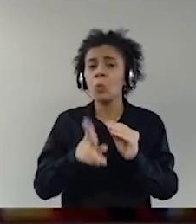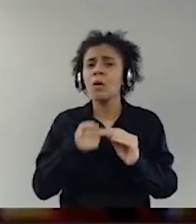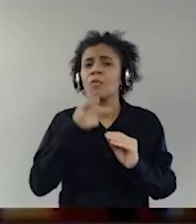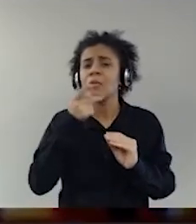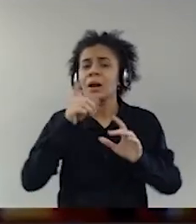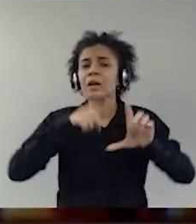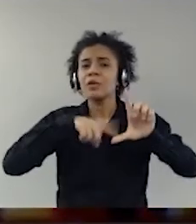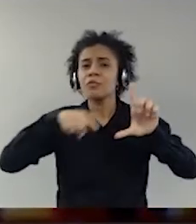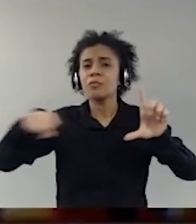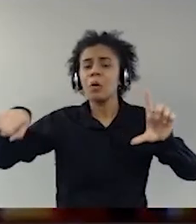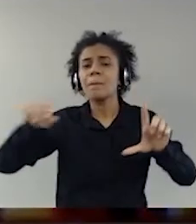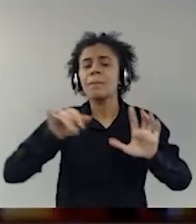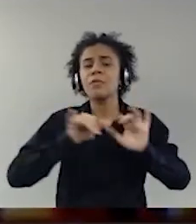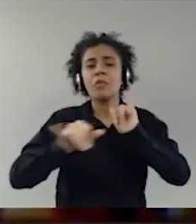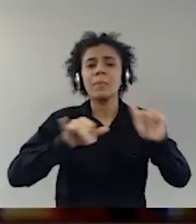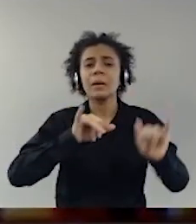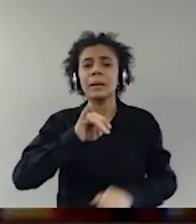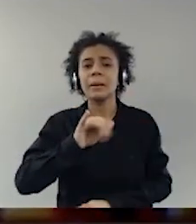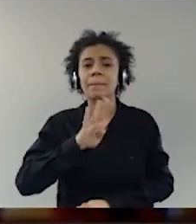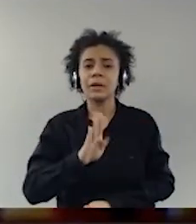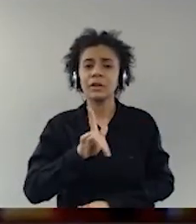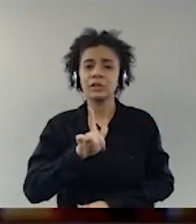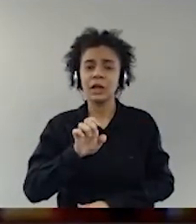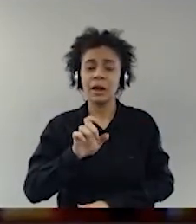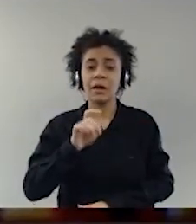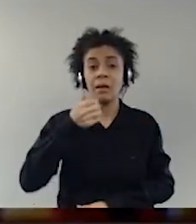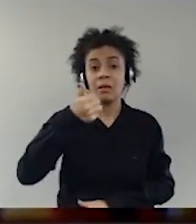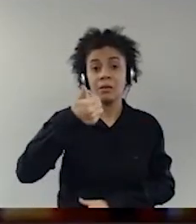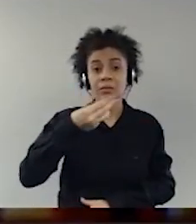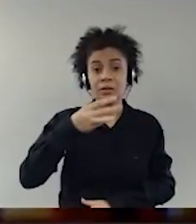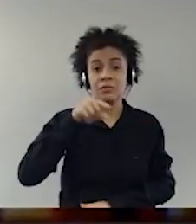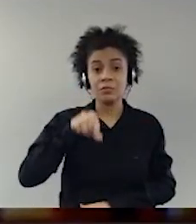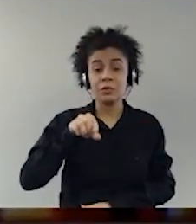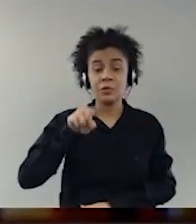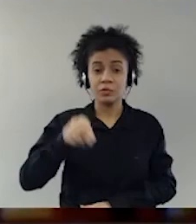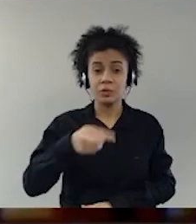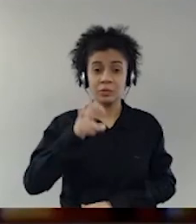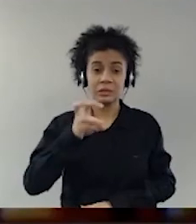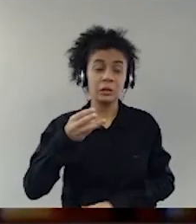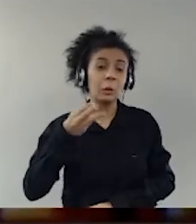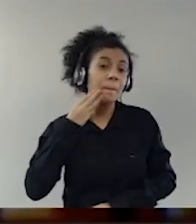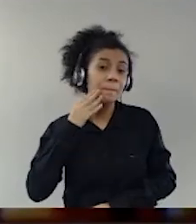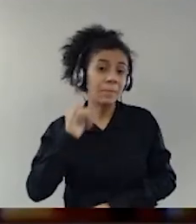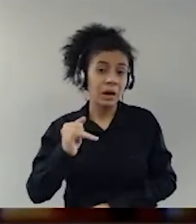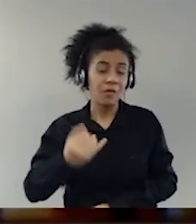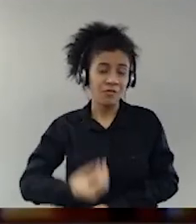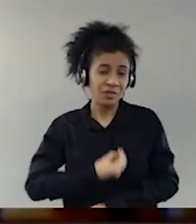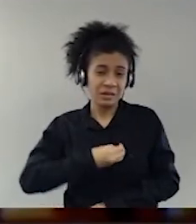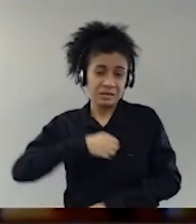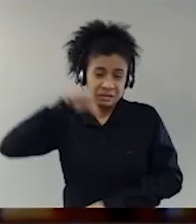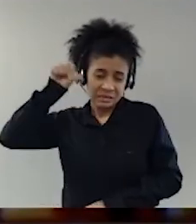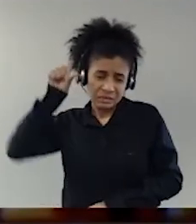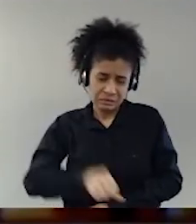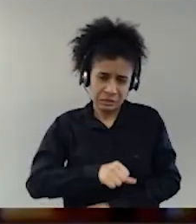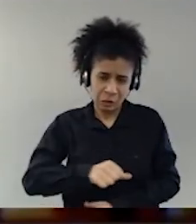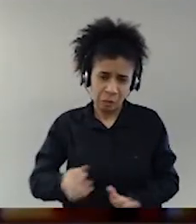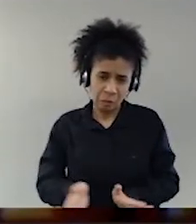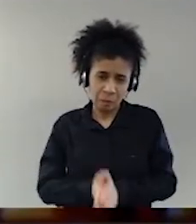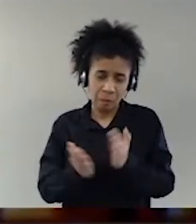mostram os dados do IBGE, 13,5 milhões dos brasileiros e brasileiras que vivem na extrema pobreza,